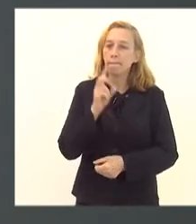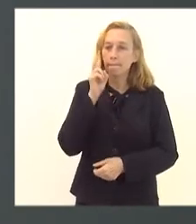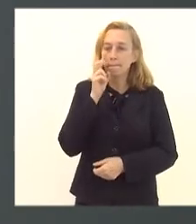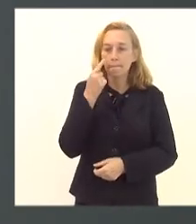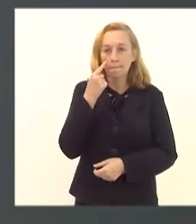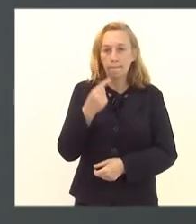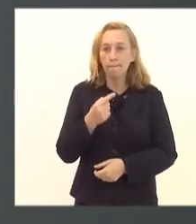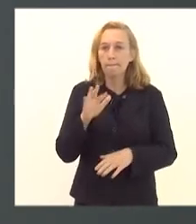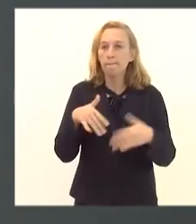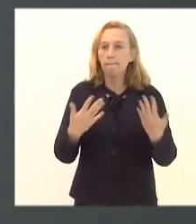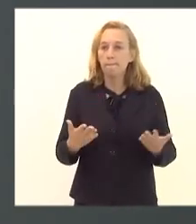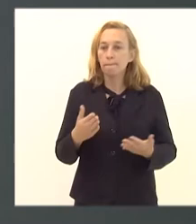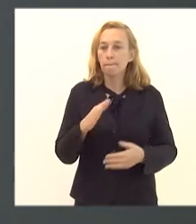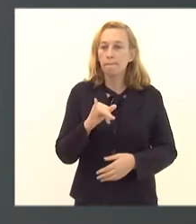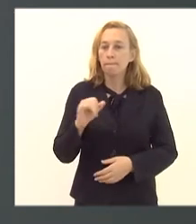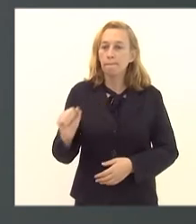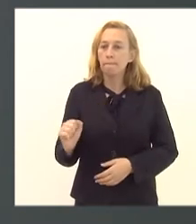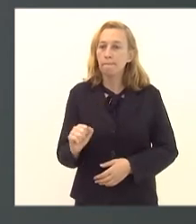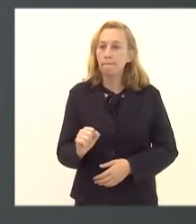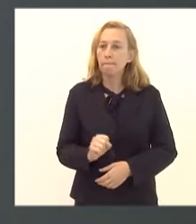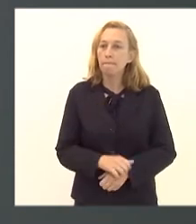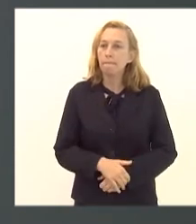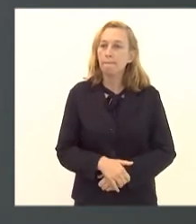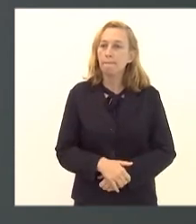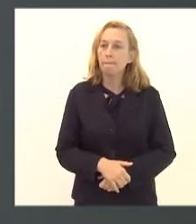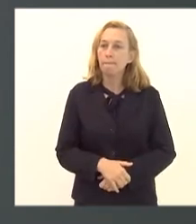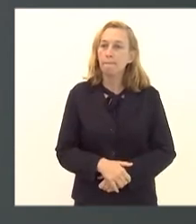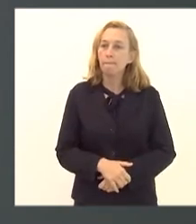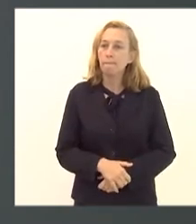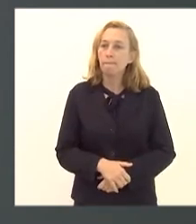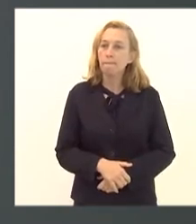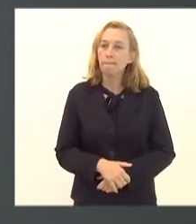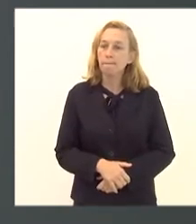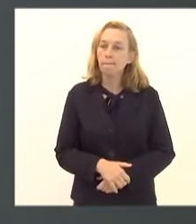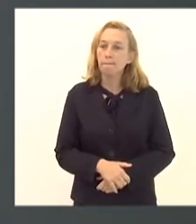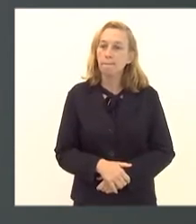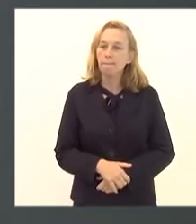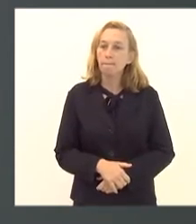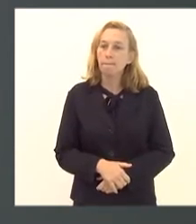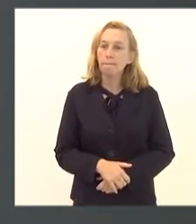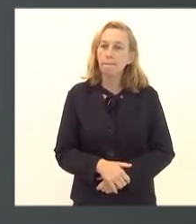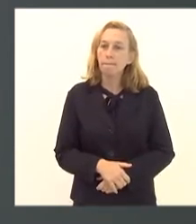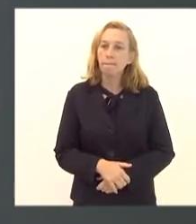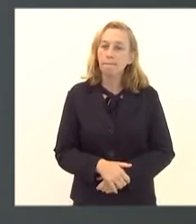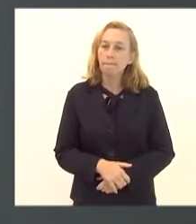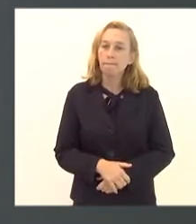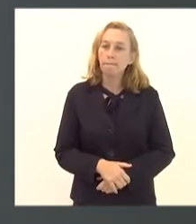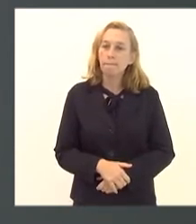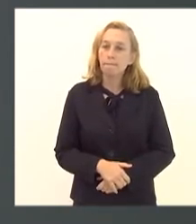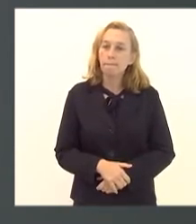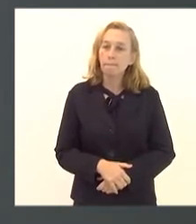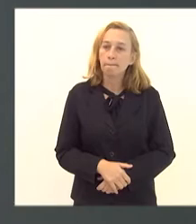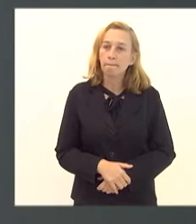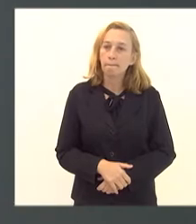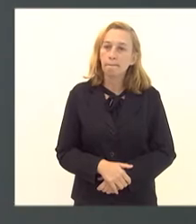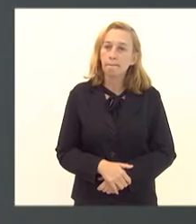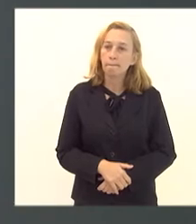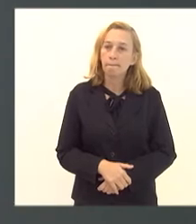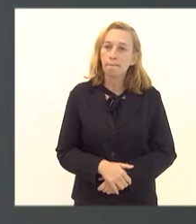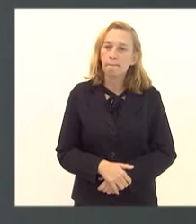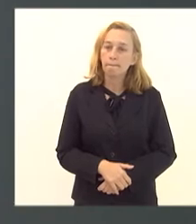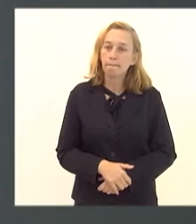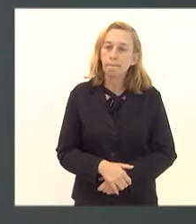Porque ele é na zona oeste. É Bangu, Deve ser Sarapuí. Não, a gente está achando não